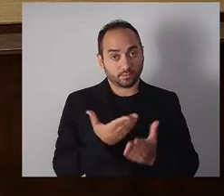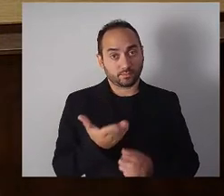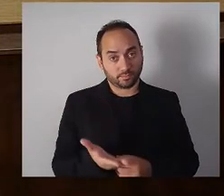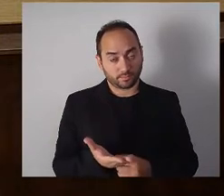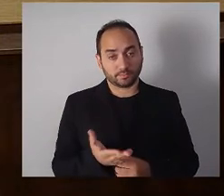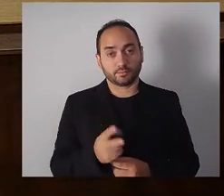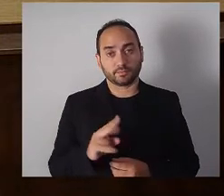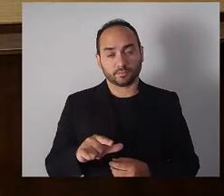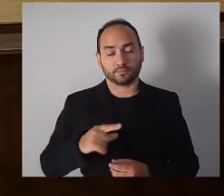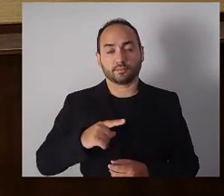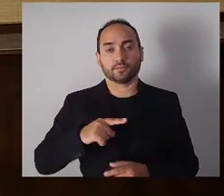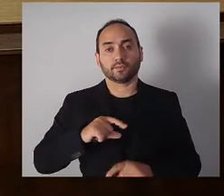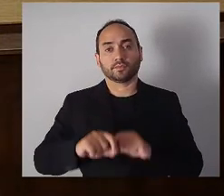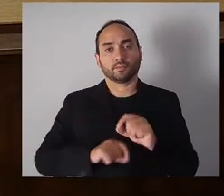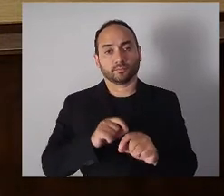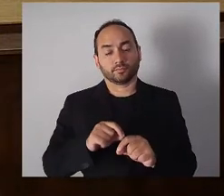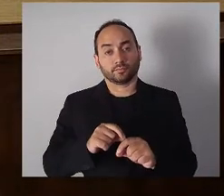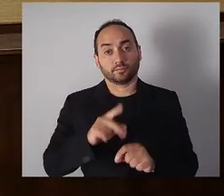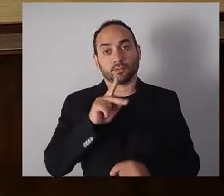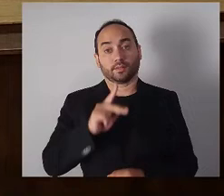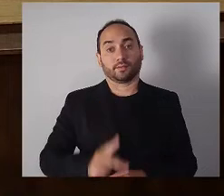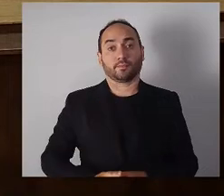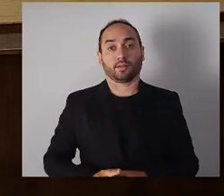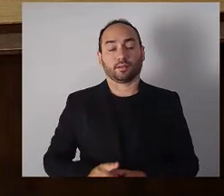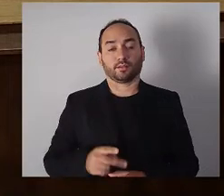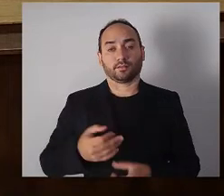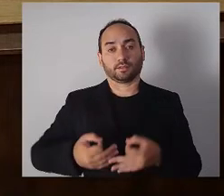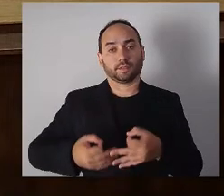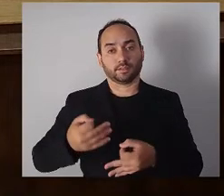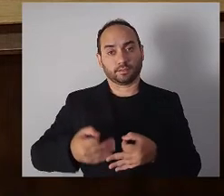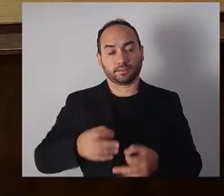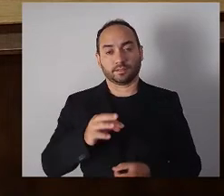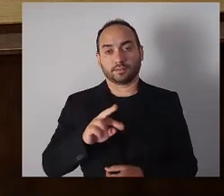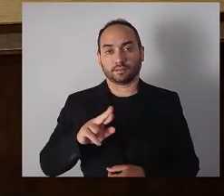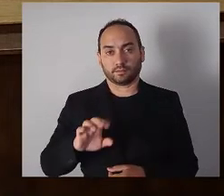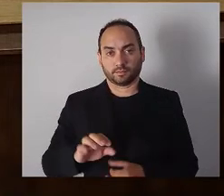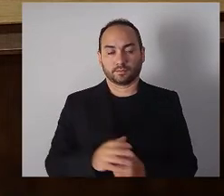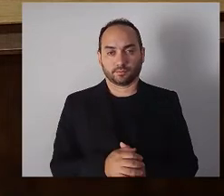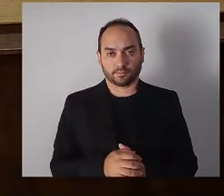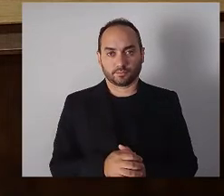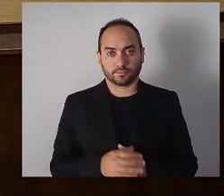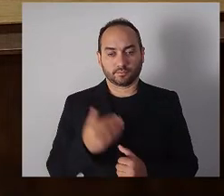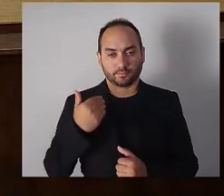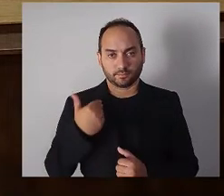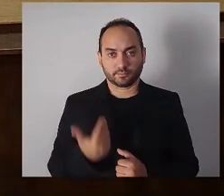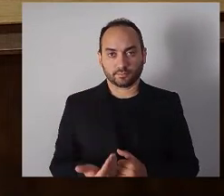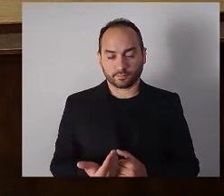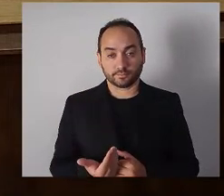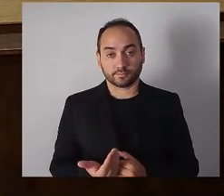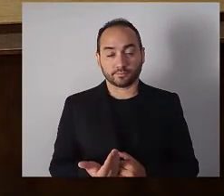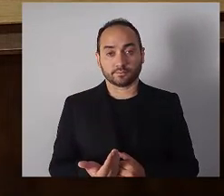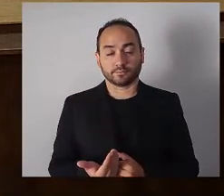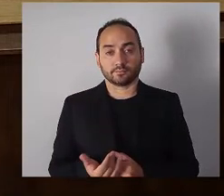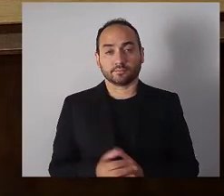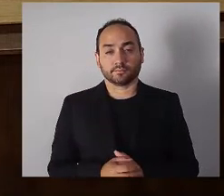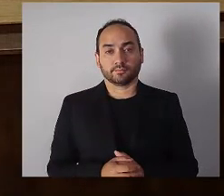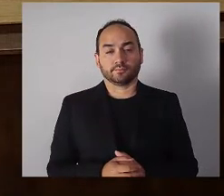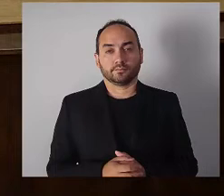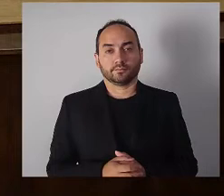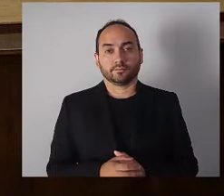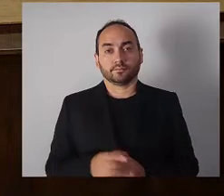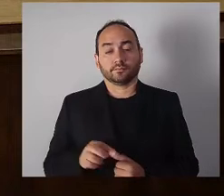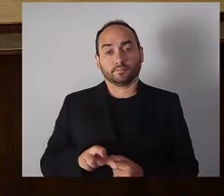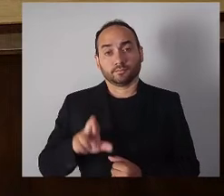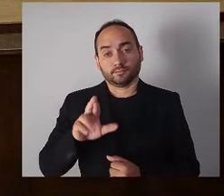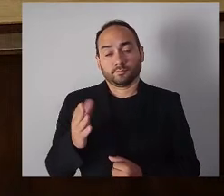é presidida pelo presidente do Tribunal Regional Eleitoral, sou eu. E o